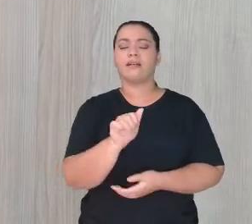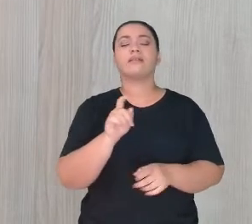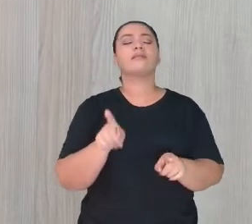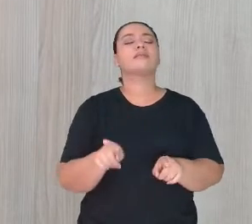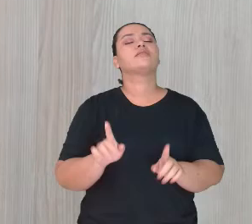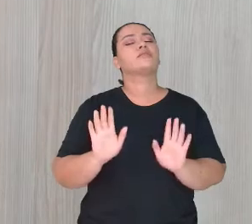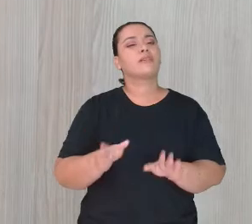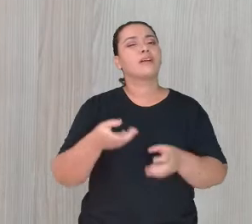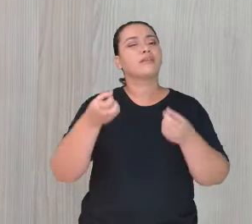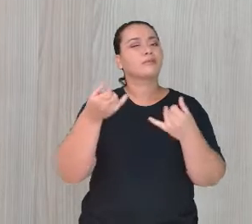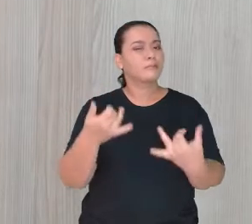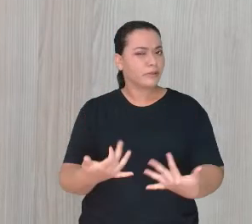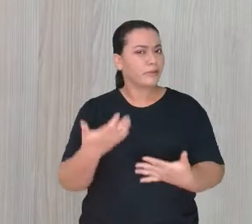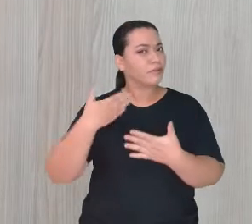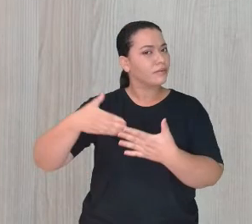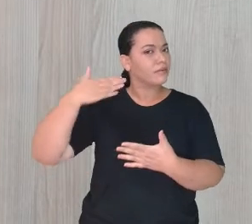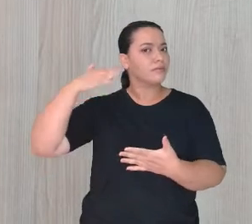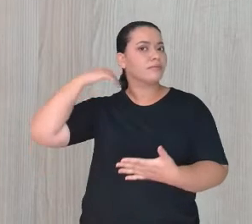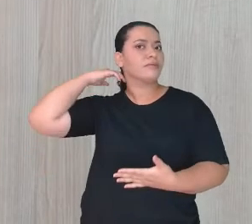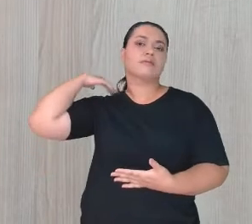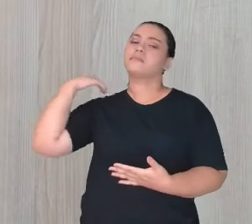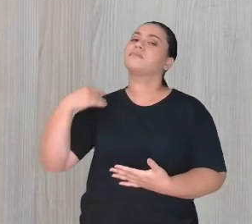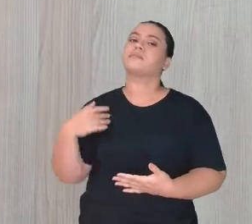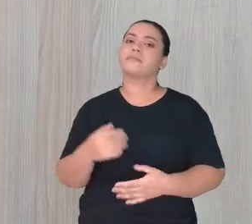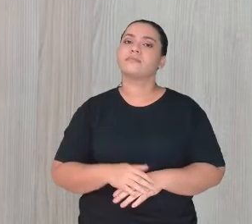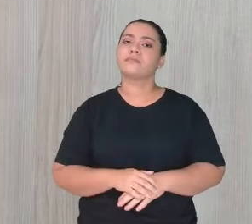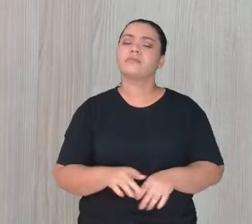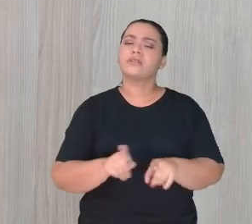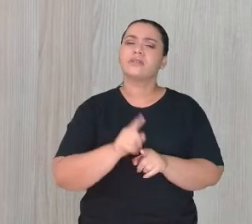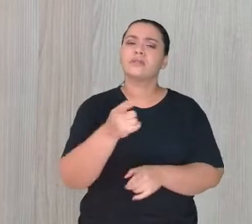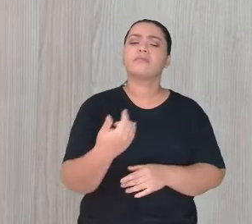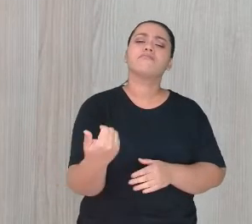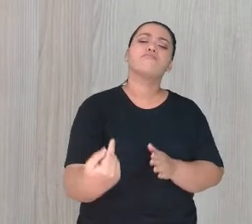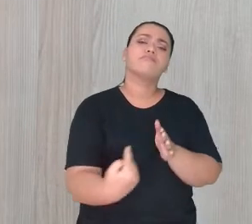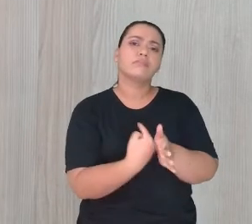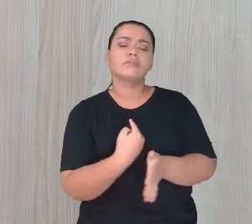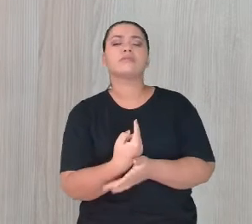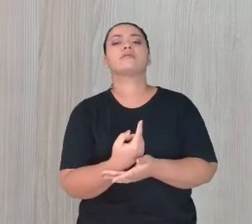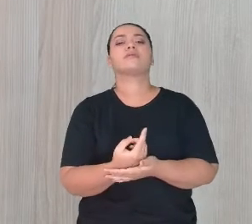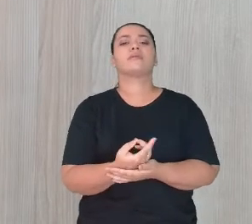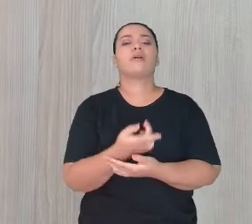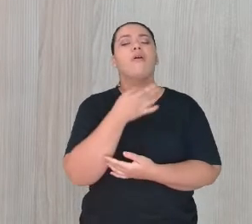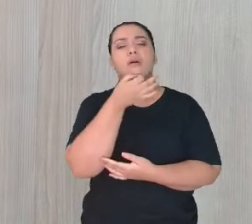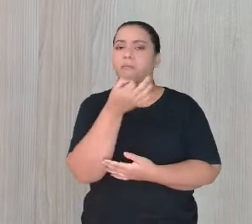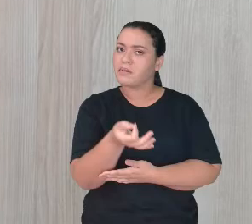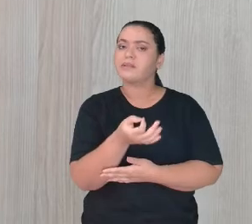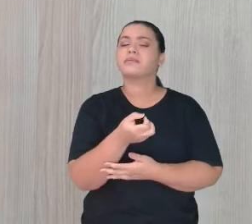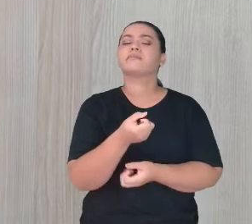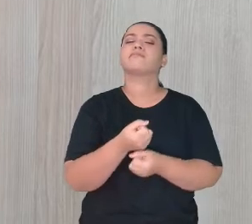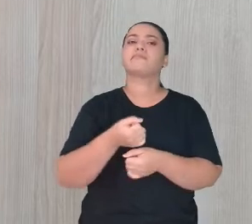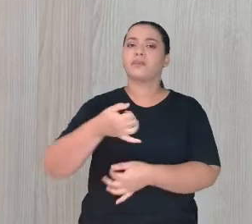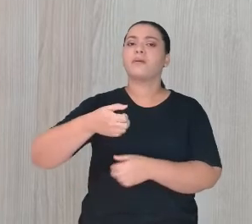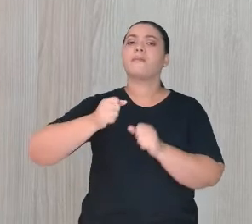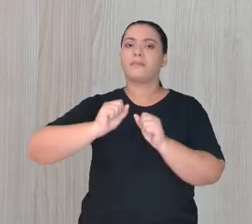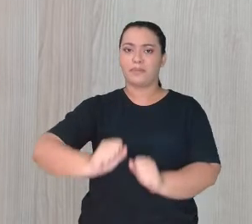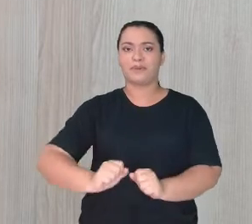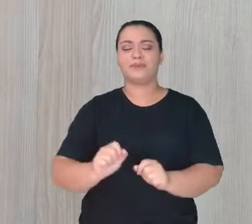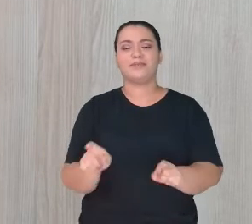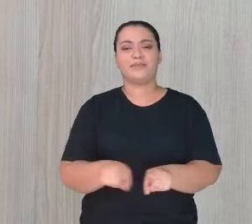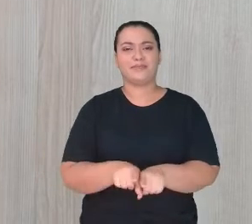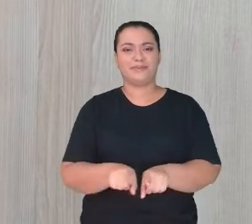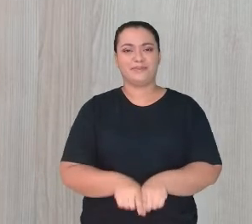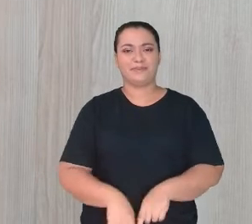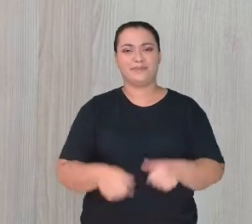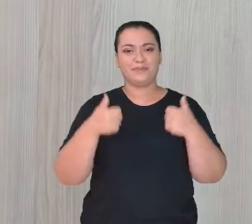para vocês aí nas aulas passadas. Manda a tua dúvida. Vou fazer vários comentários aqui sobre a aula do professor também,